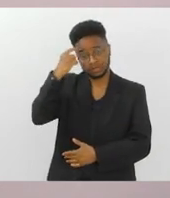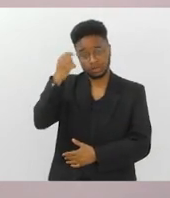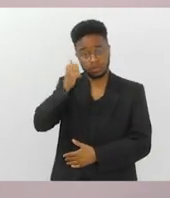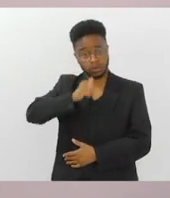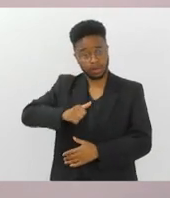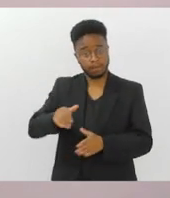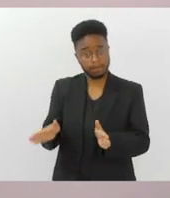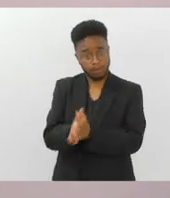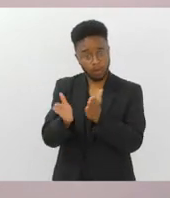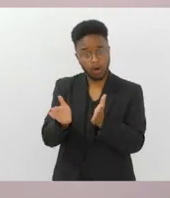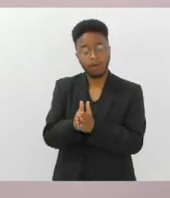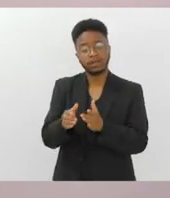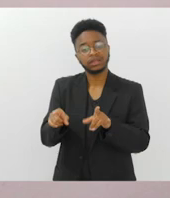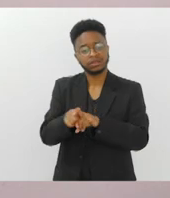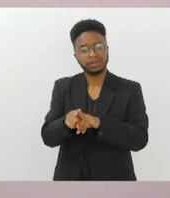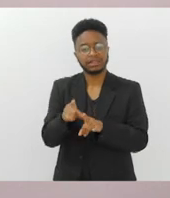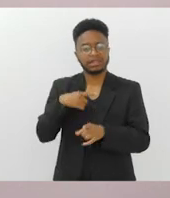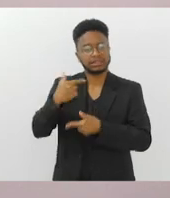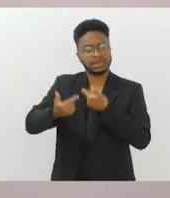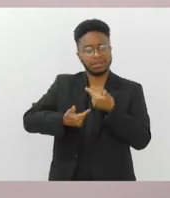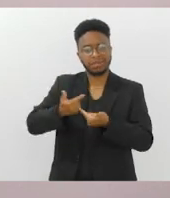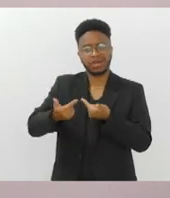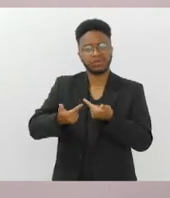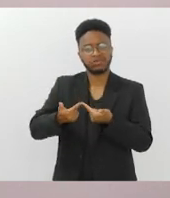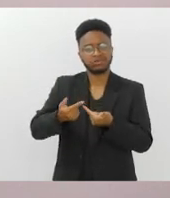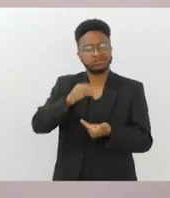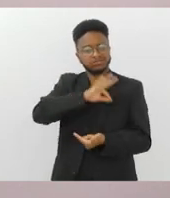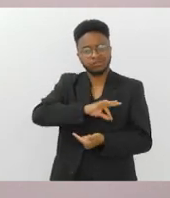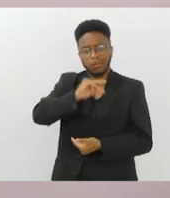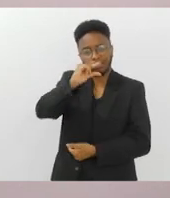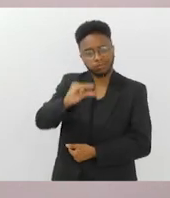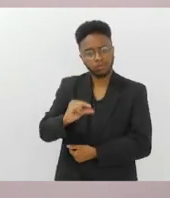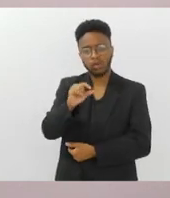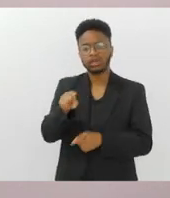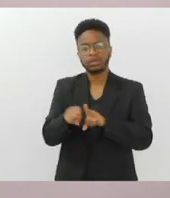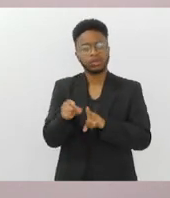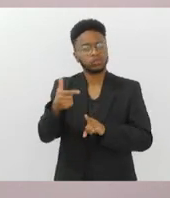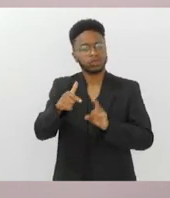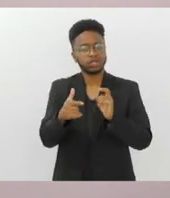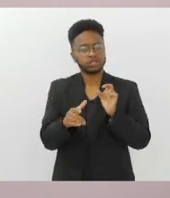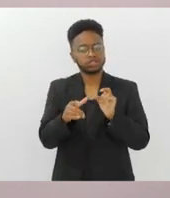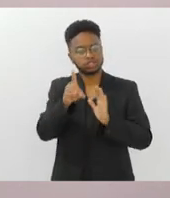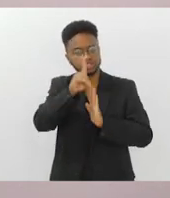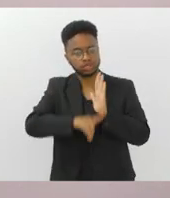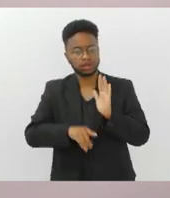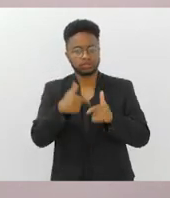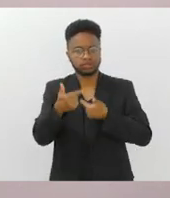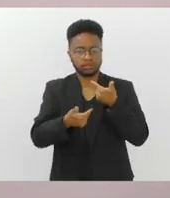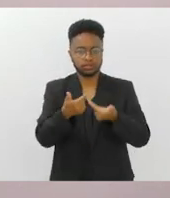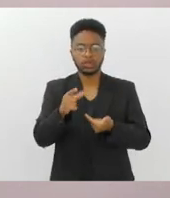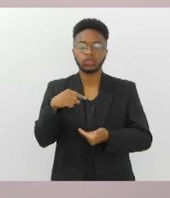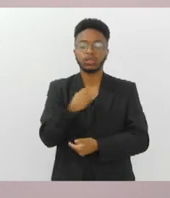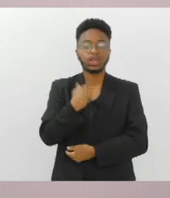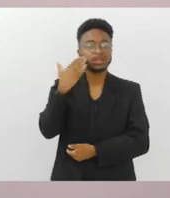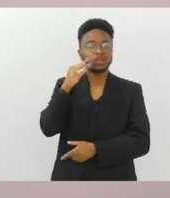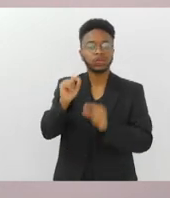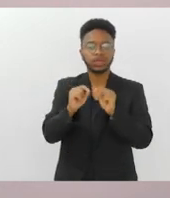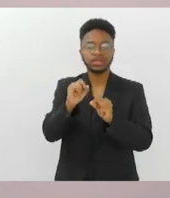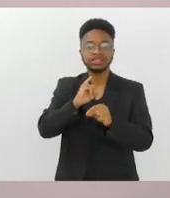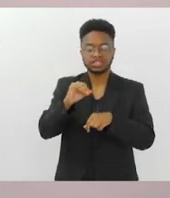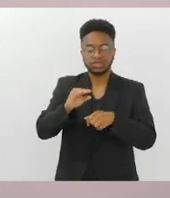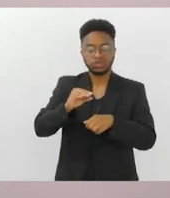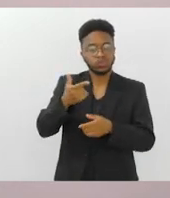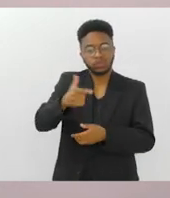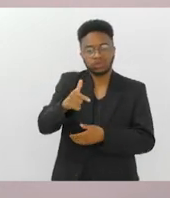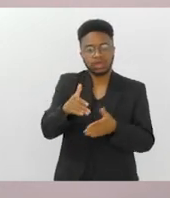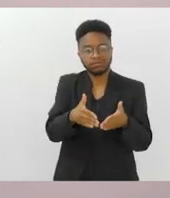relações precárias de trabalho, sem nenhuma garantia de direitos trabalhistas, compreendemos que a falta de uma licença maternidade